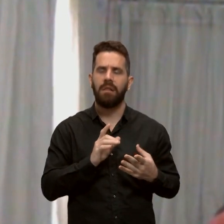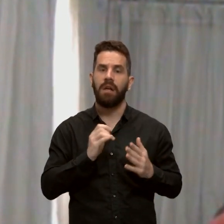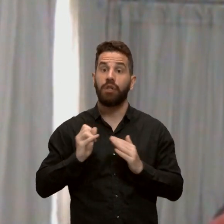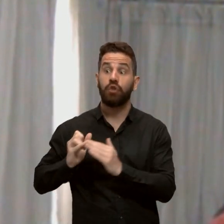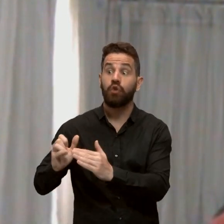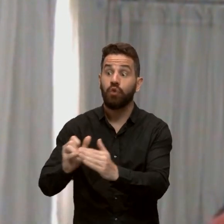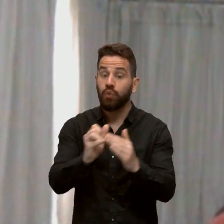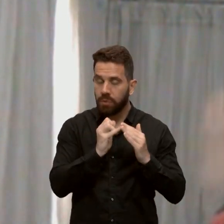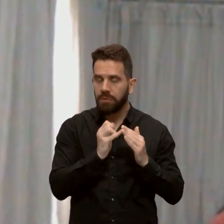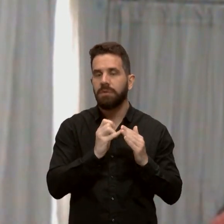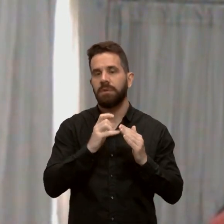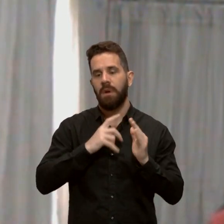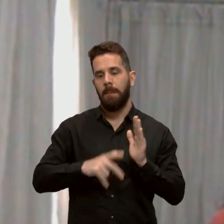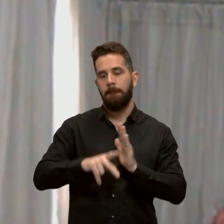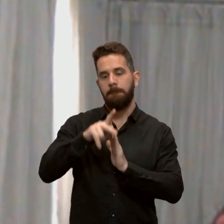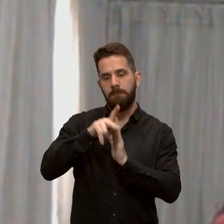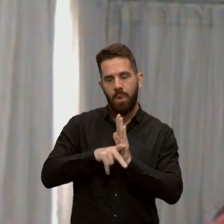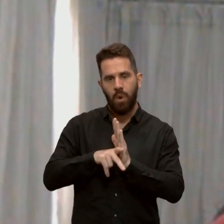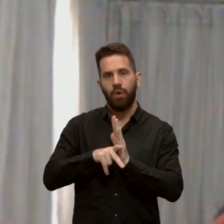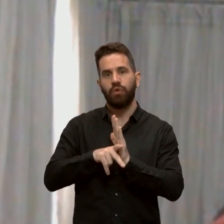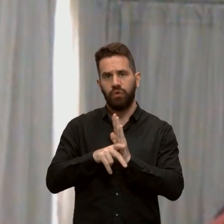do seu,